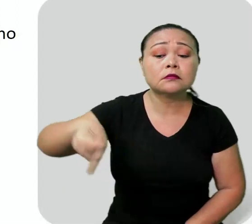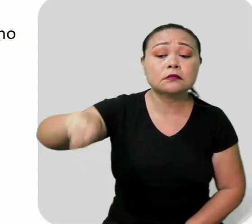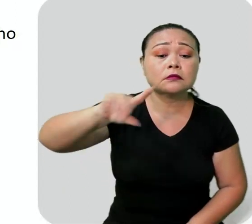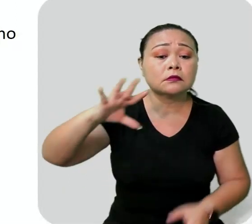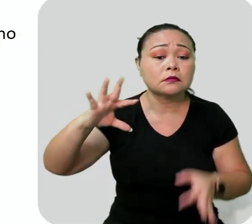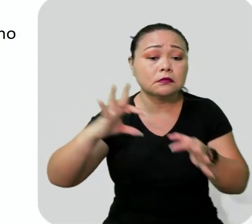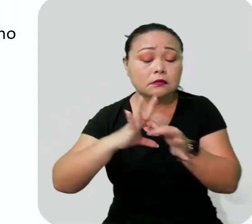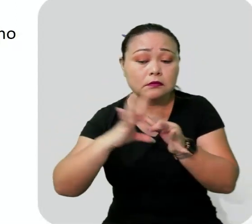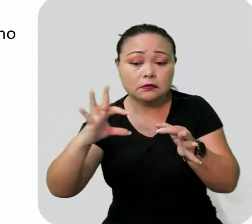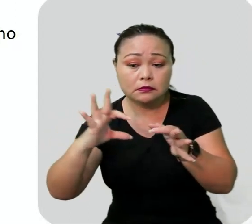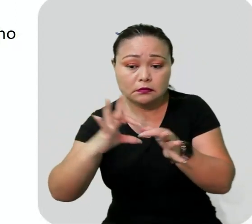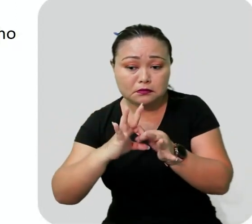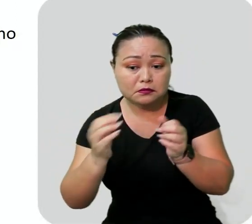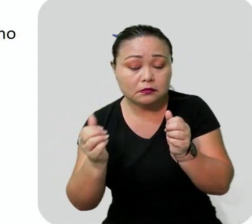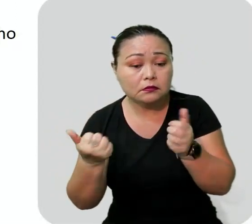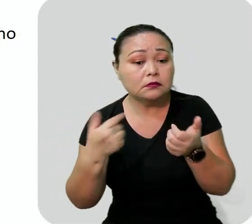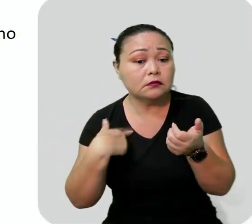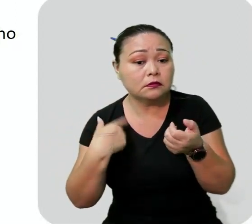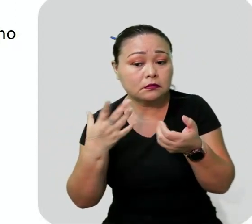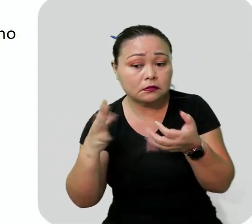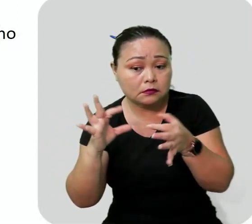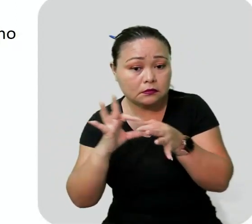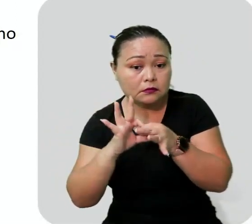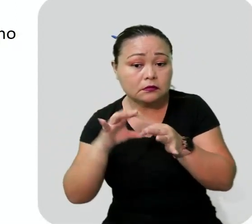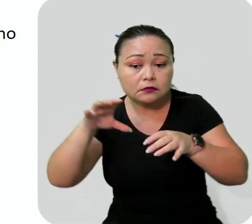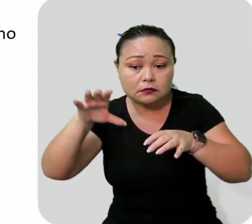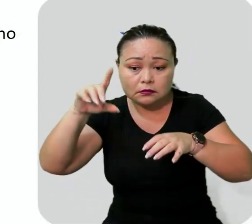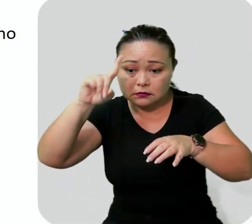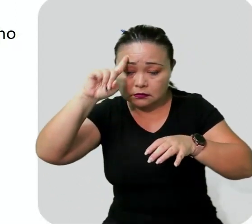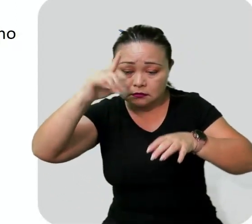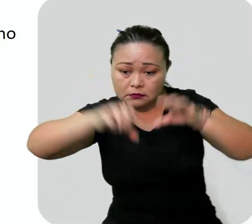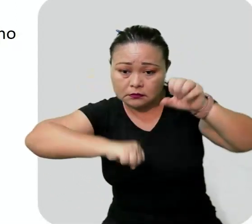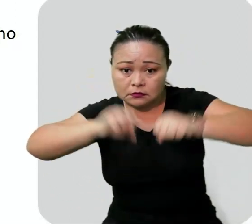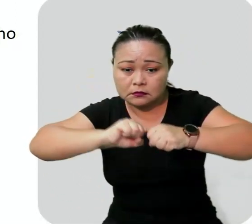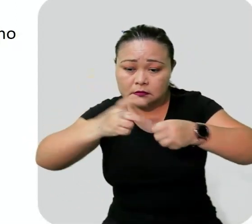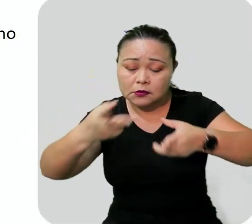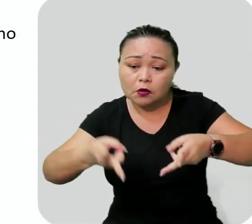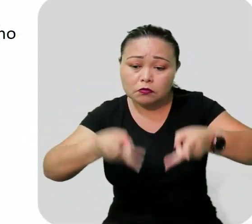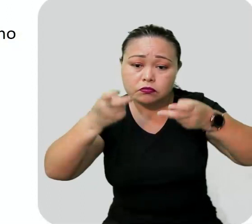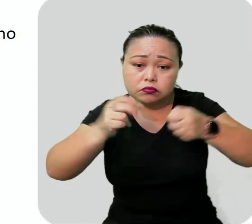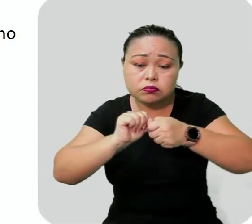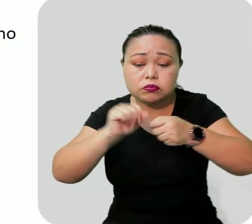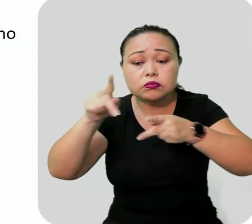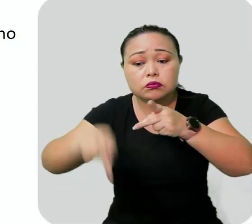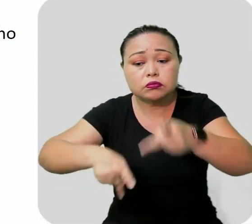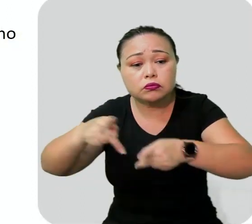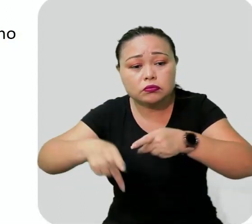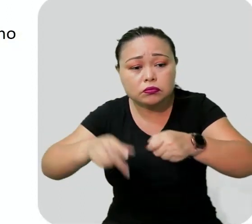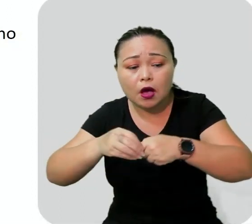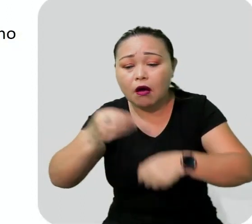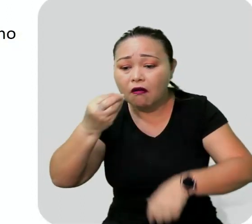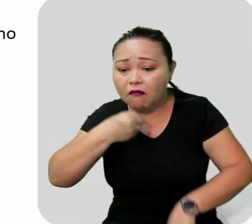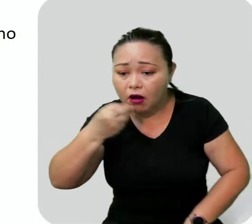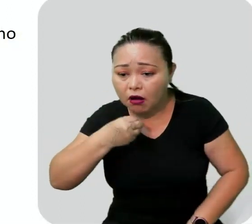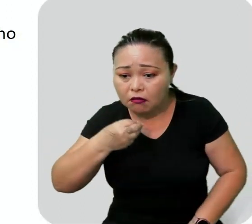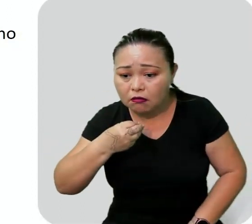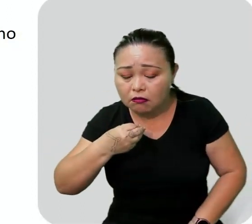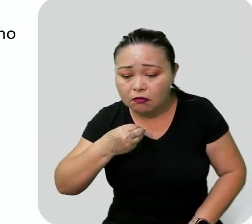eles terem se associado aos colonizadores na exploração dos povos mais fracos. Também aconteceu isso?